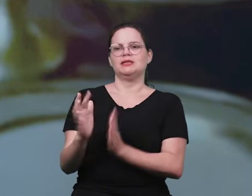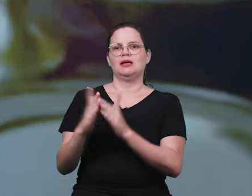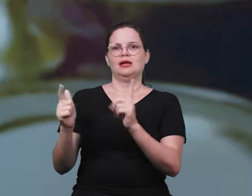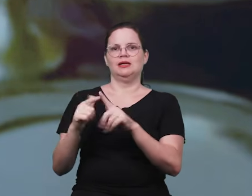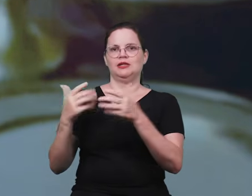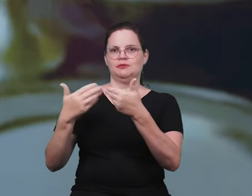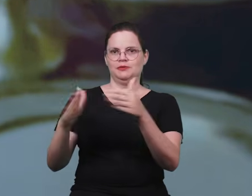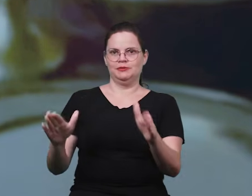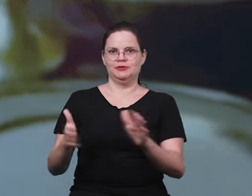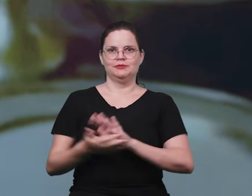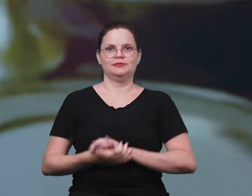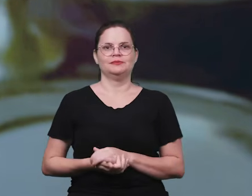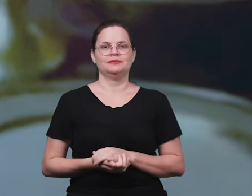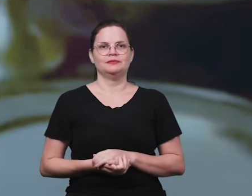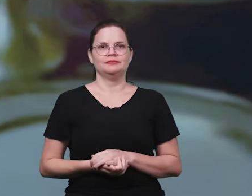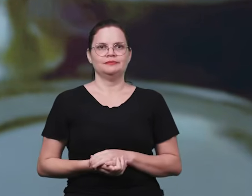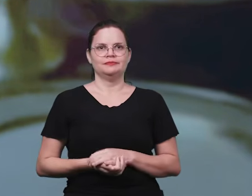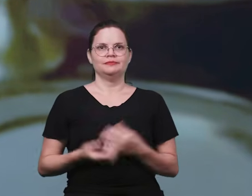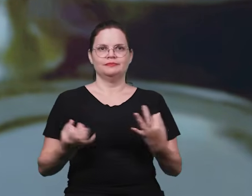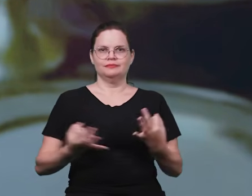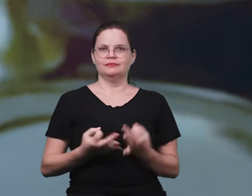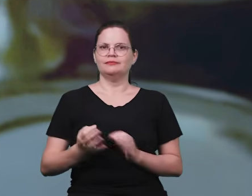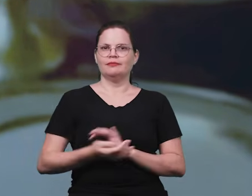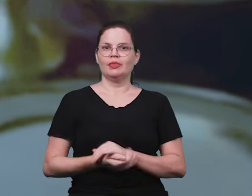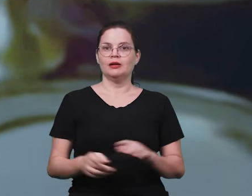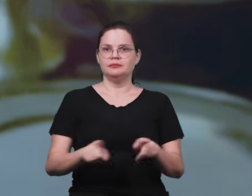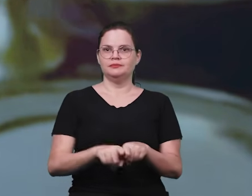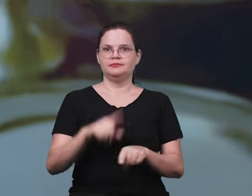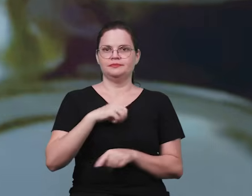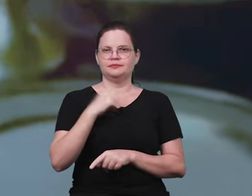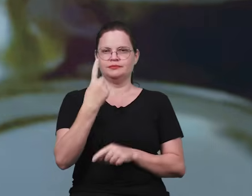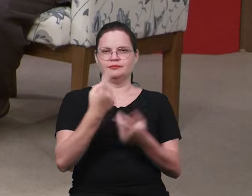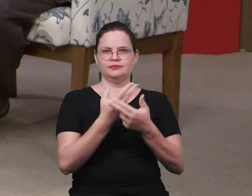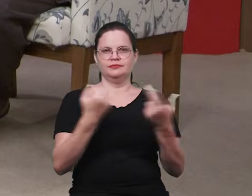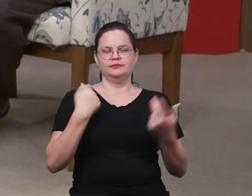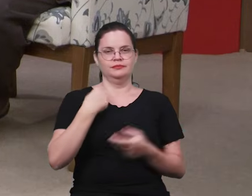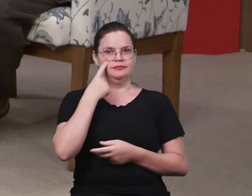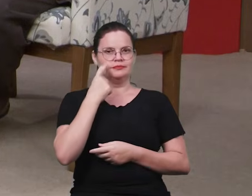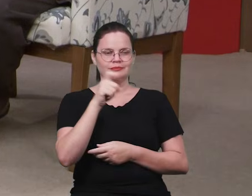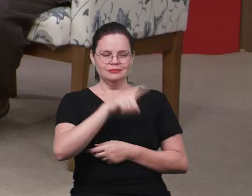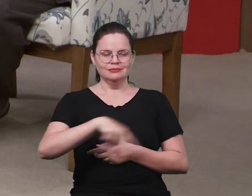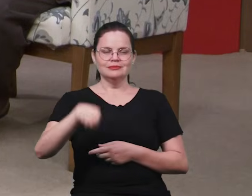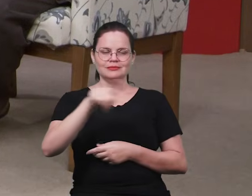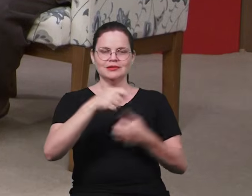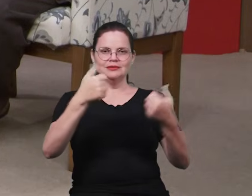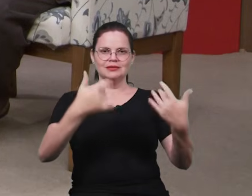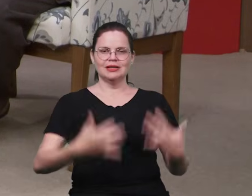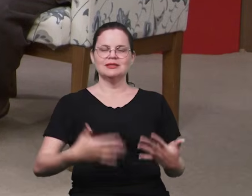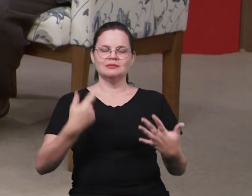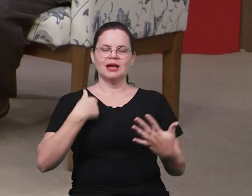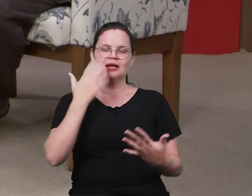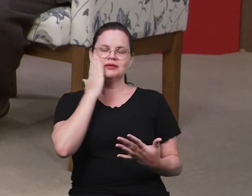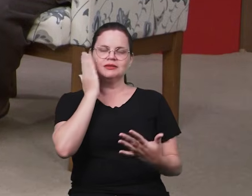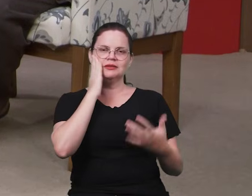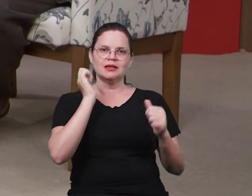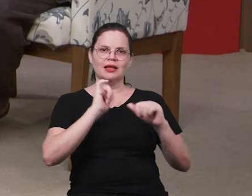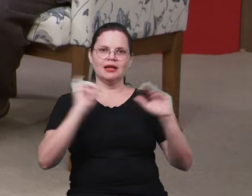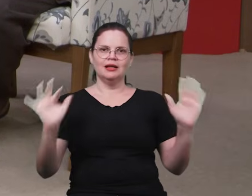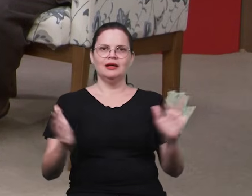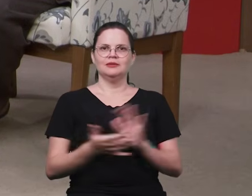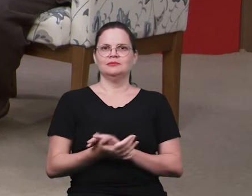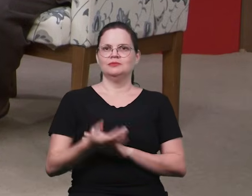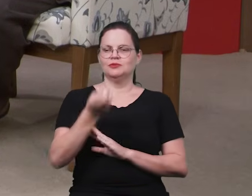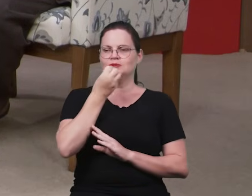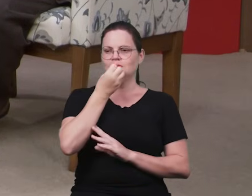primitiva. Perfeitamente. Acho que é um ponto interessante para os irmãos, né, conhecer. Muito interessante. Muito